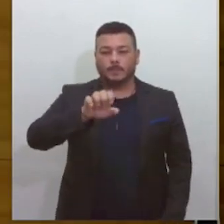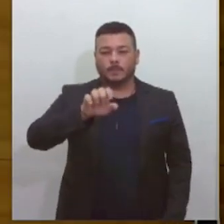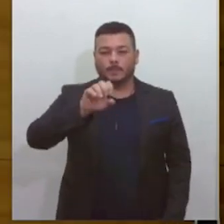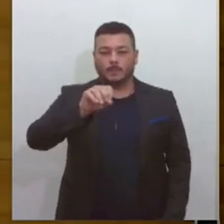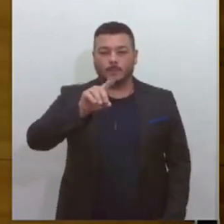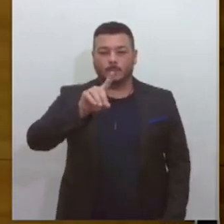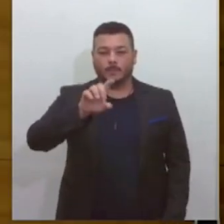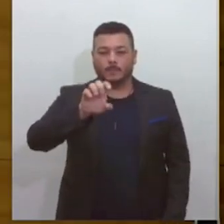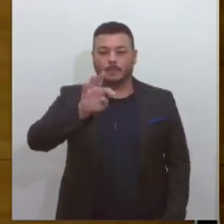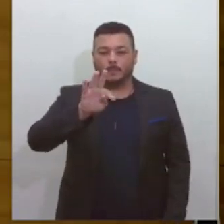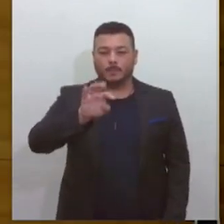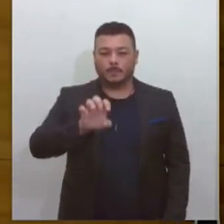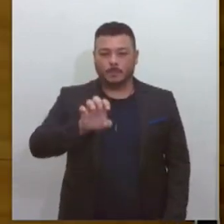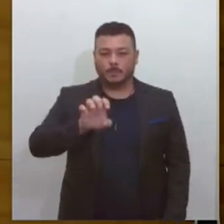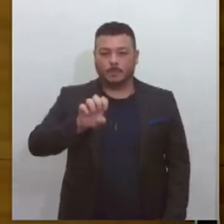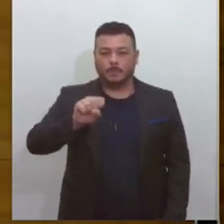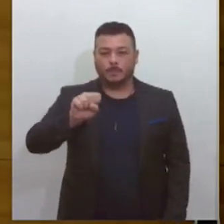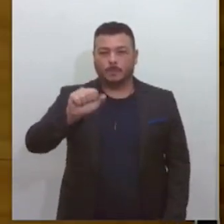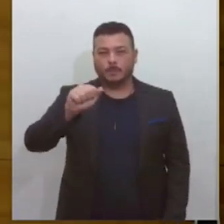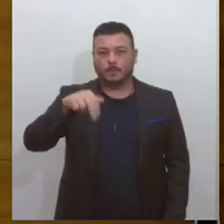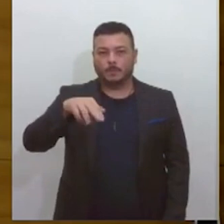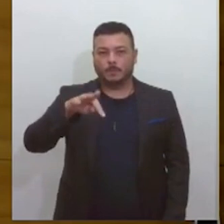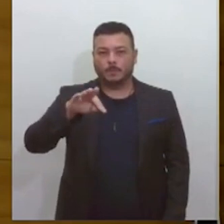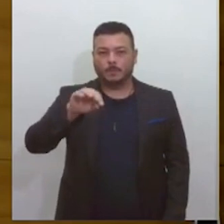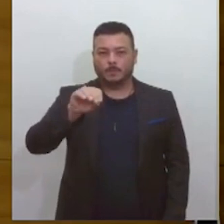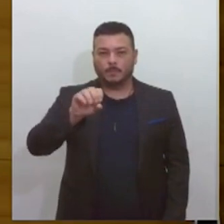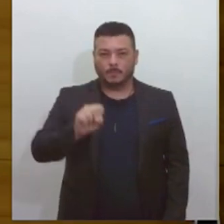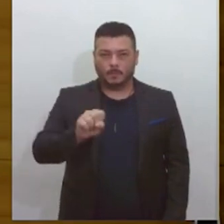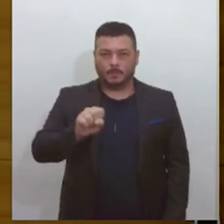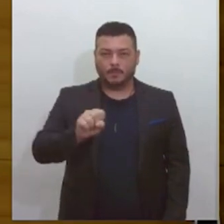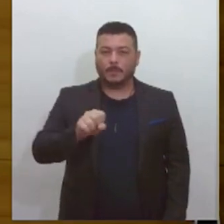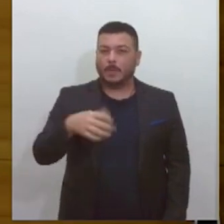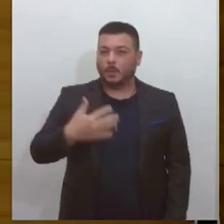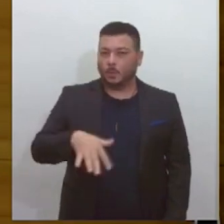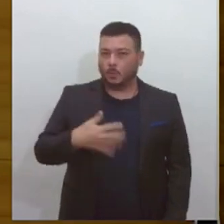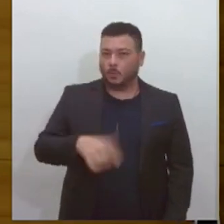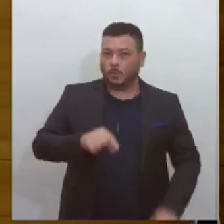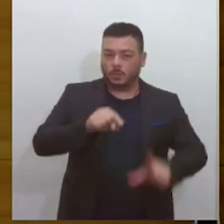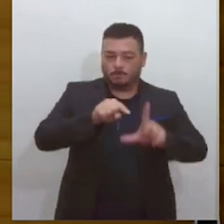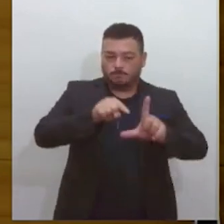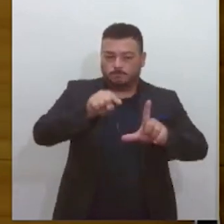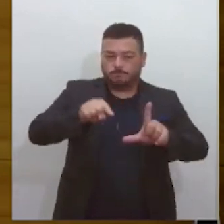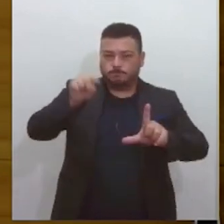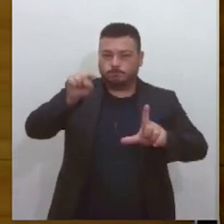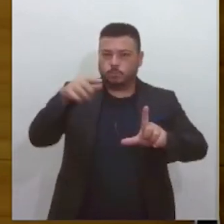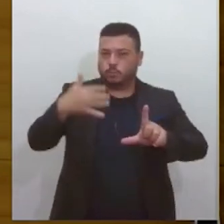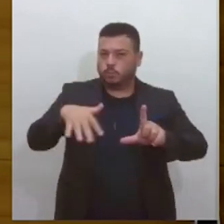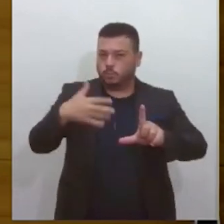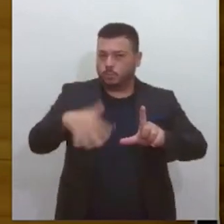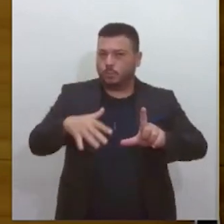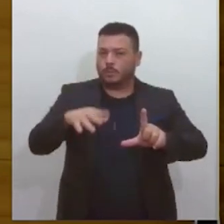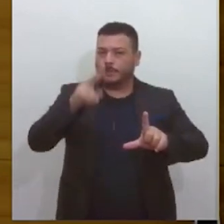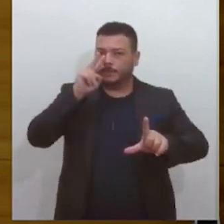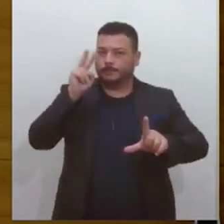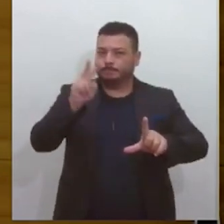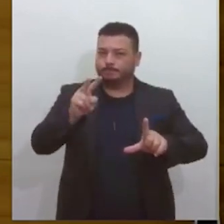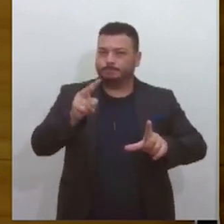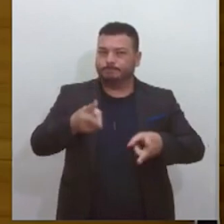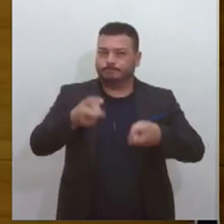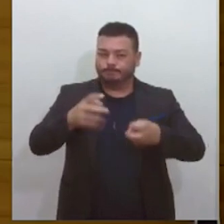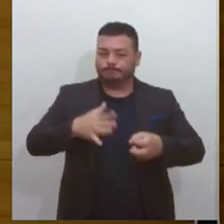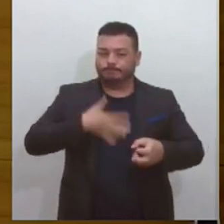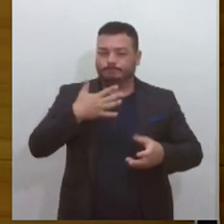número bem alto, né? A gente se depara com essa representatividade que tem assustado alguns